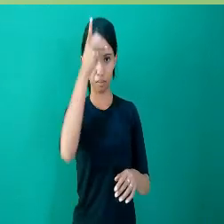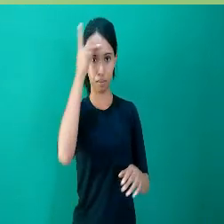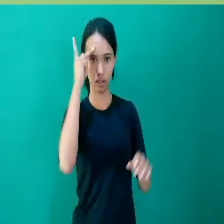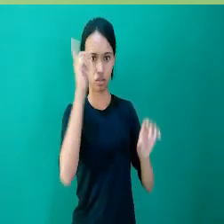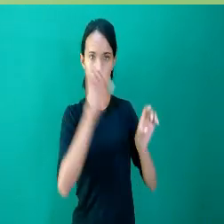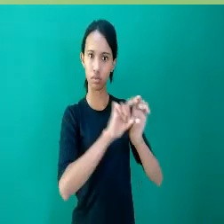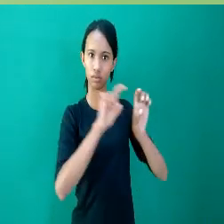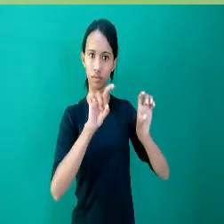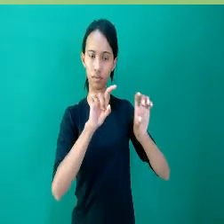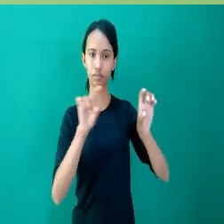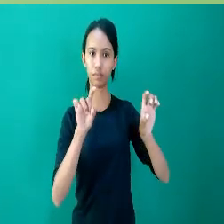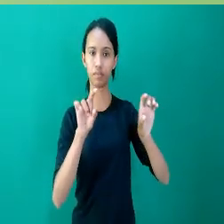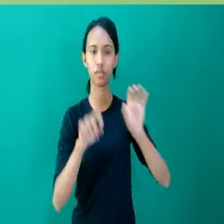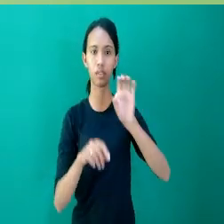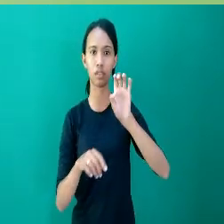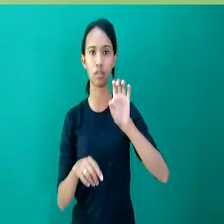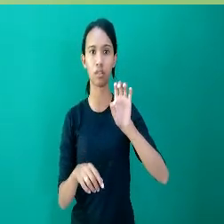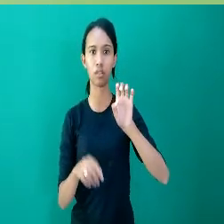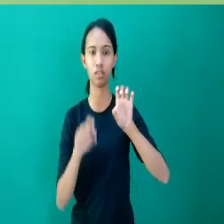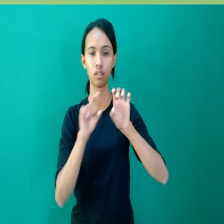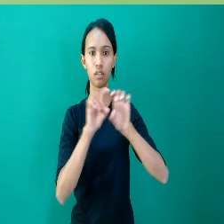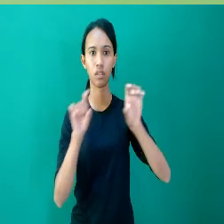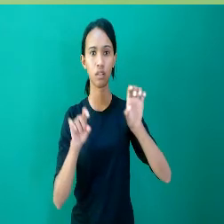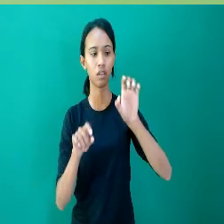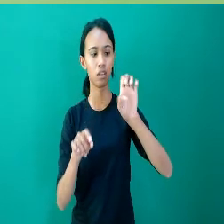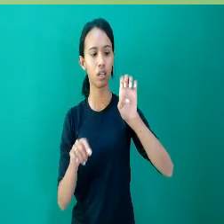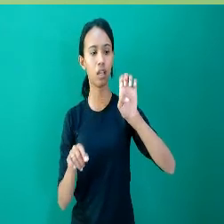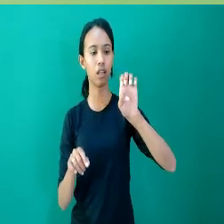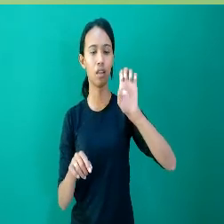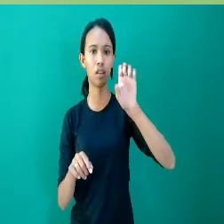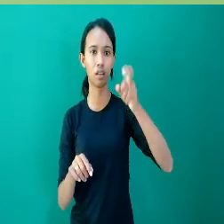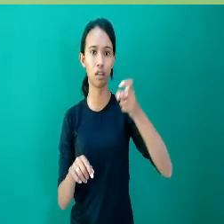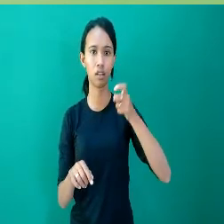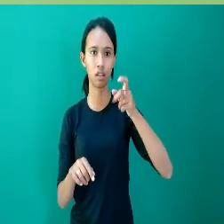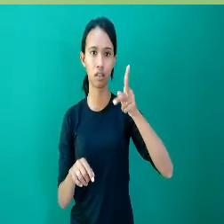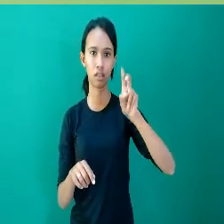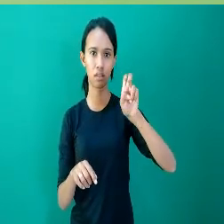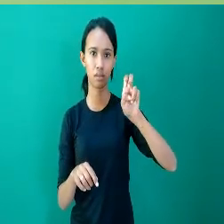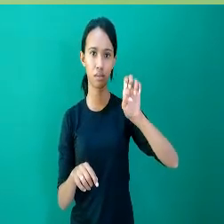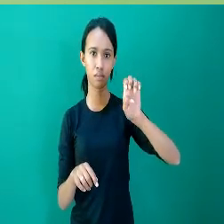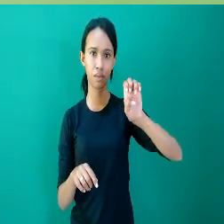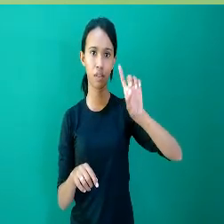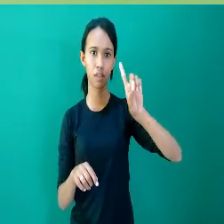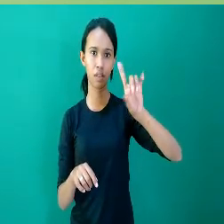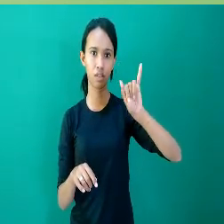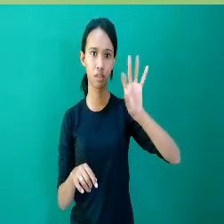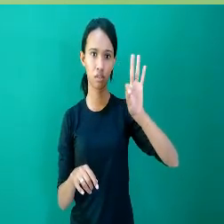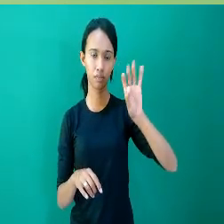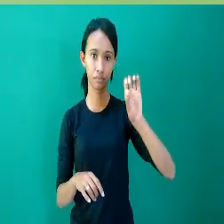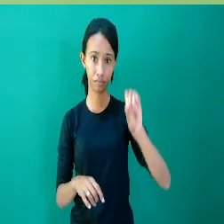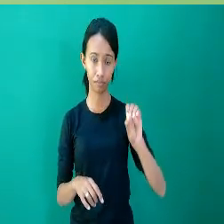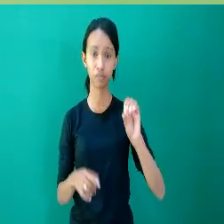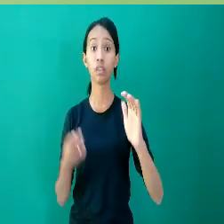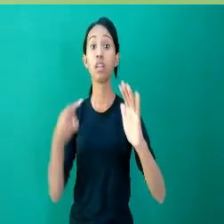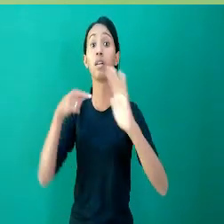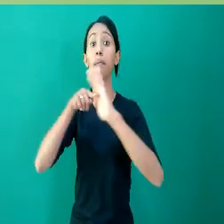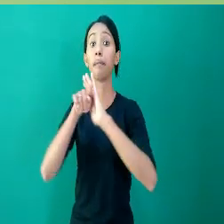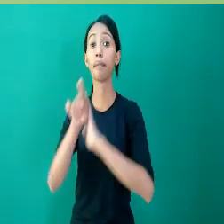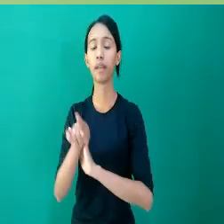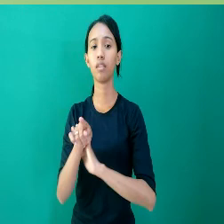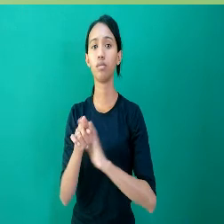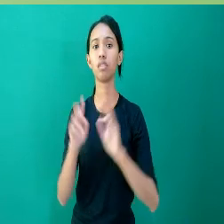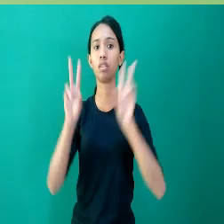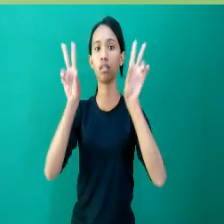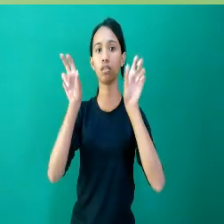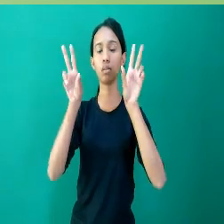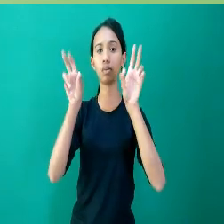Expedito Cruzar, Cruzar, É o professor Cruz. Expedito Cruz. Já sei quem é. É, ele fez essa pergunta para a